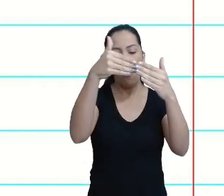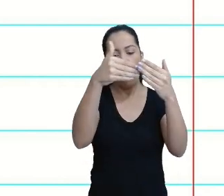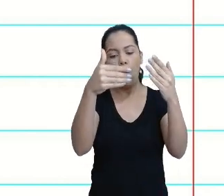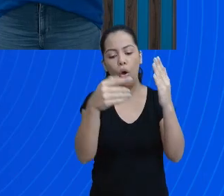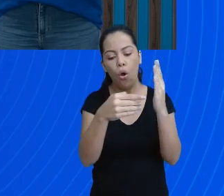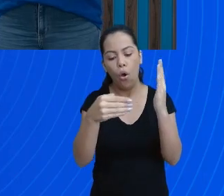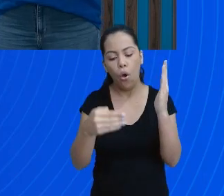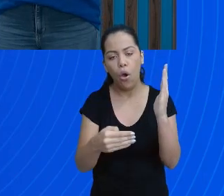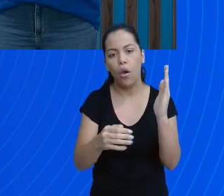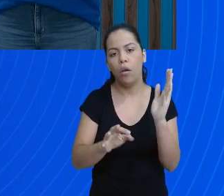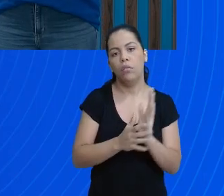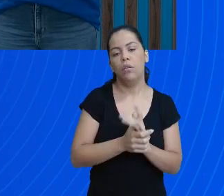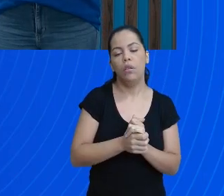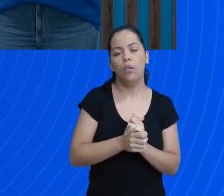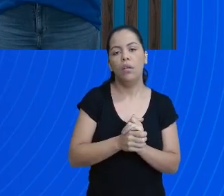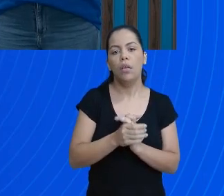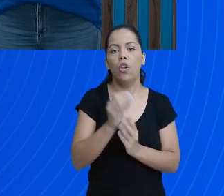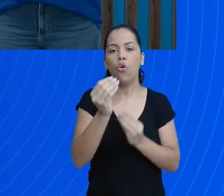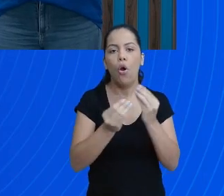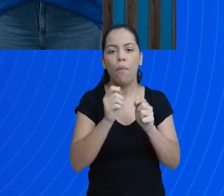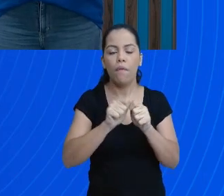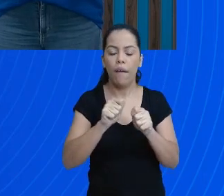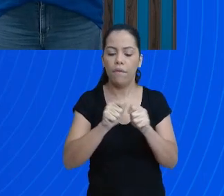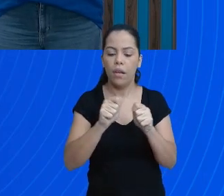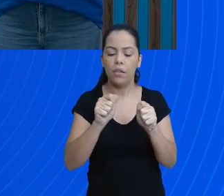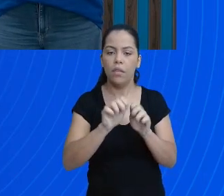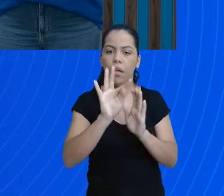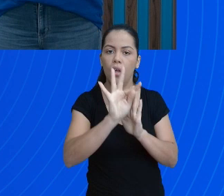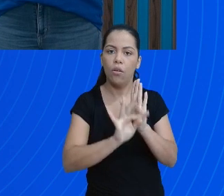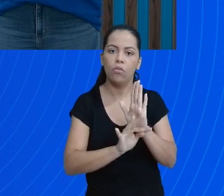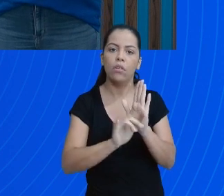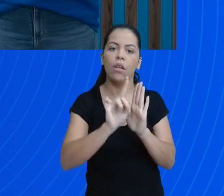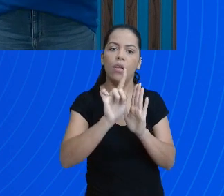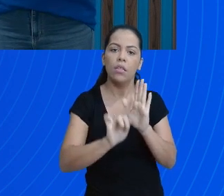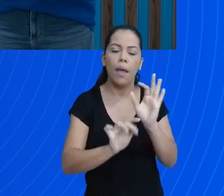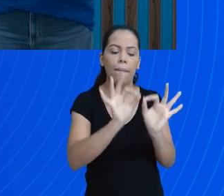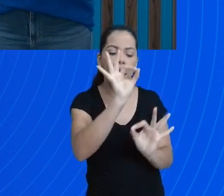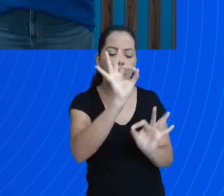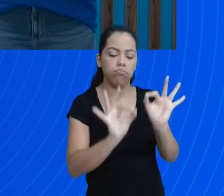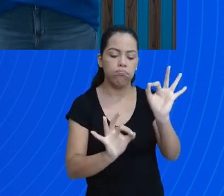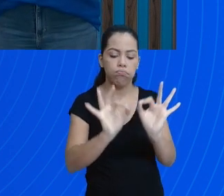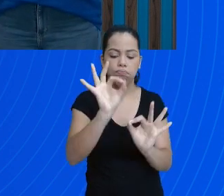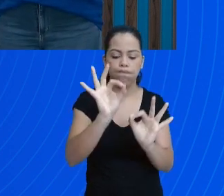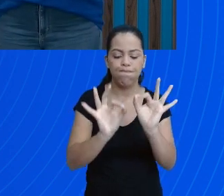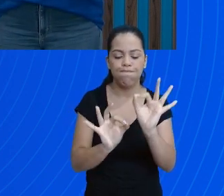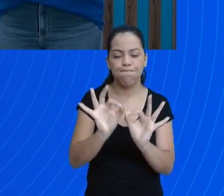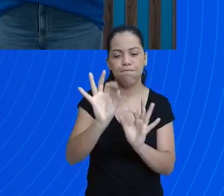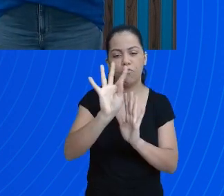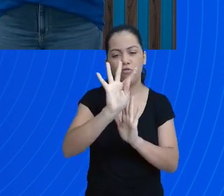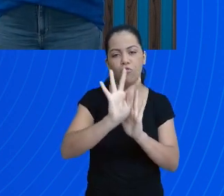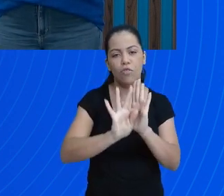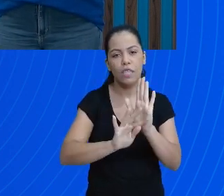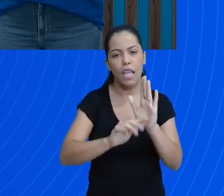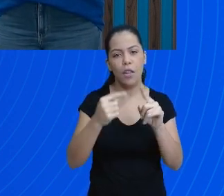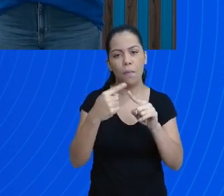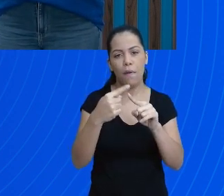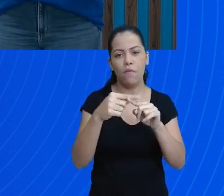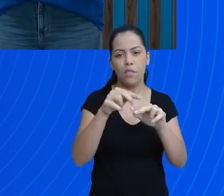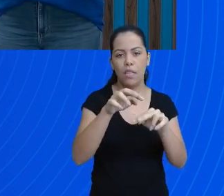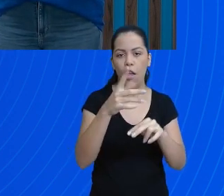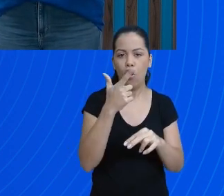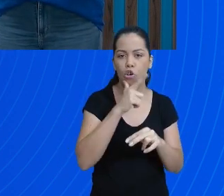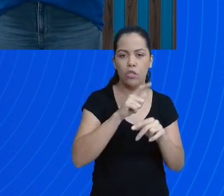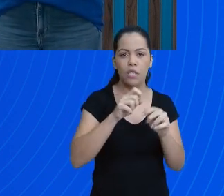verdade, seria principalmente uma ferramenta organizacional, para que você consiga visualizar seu